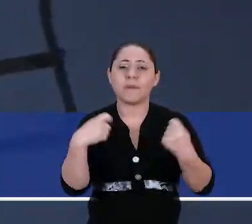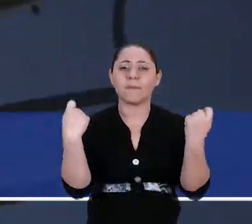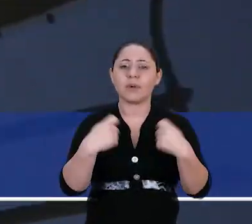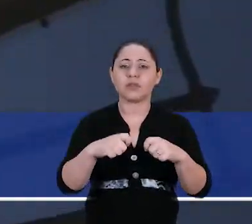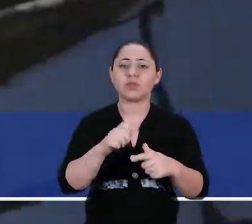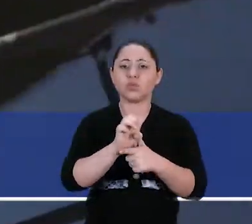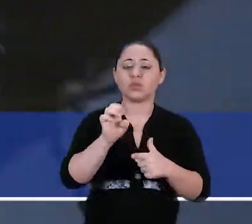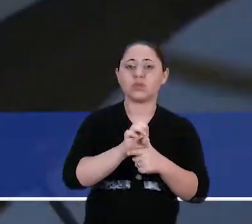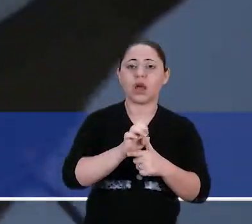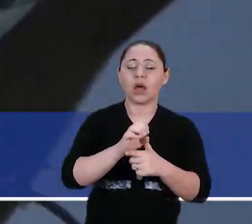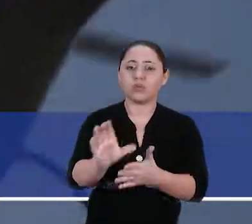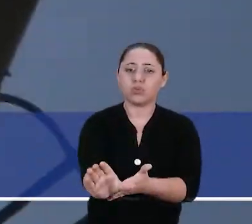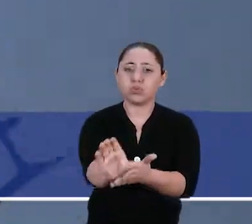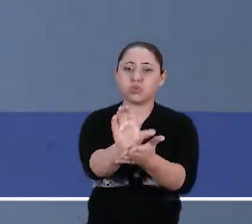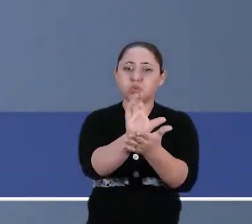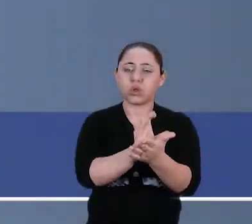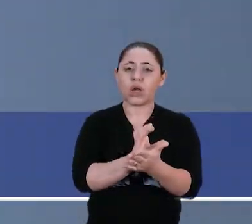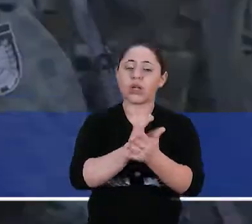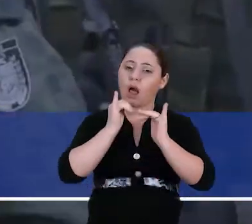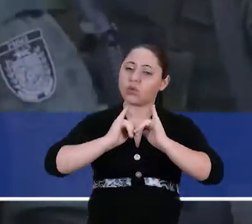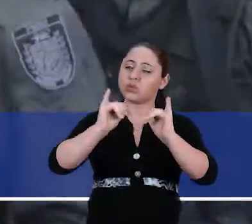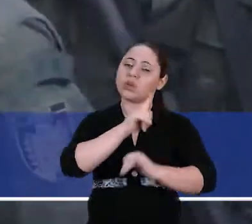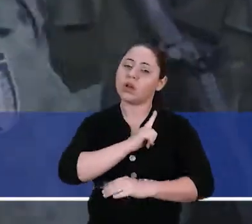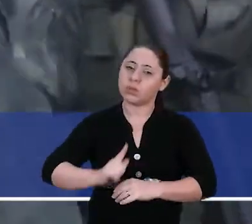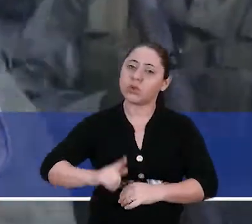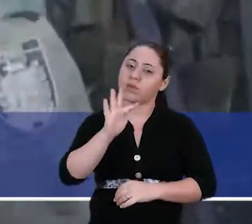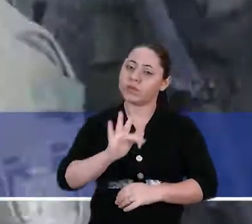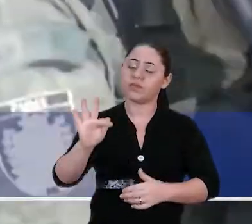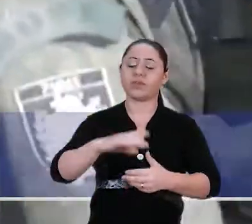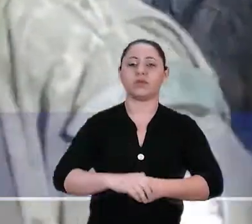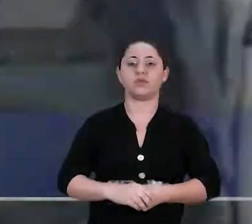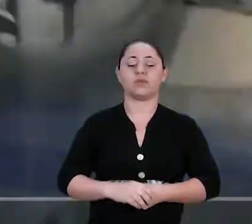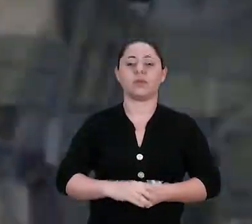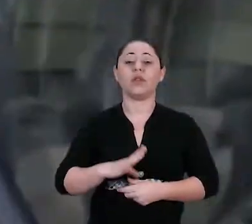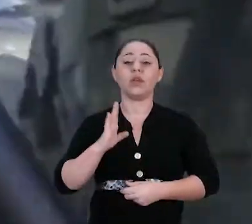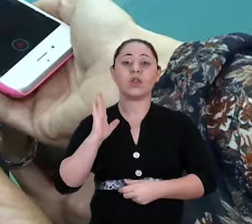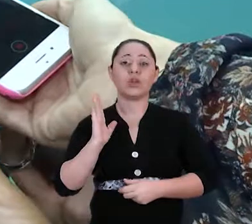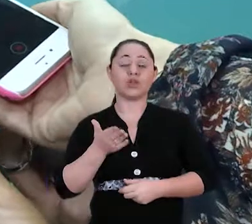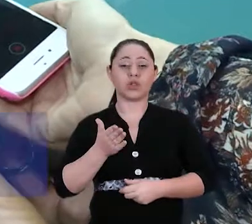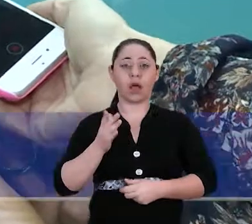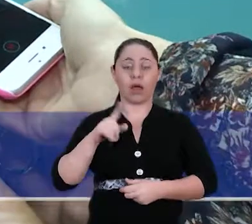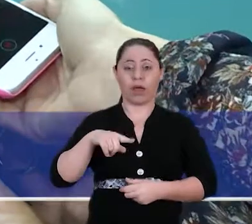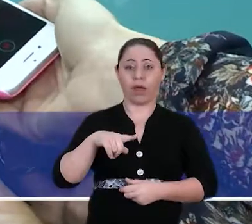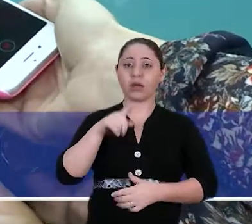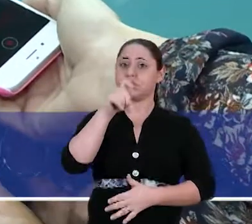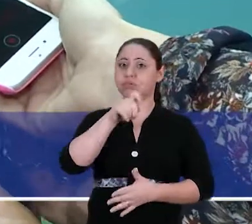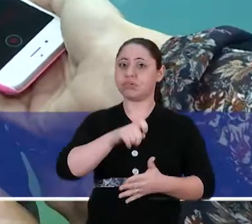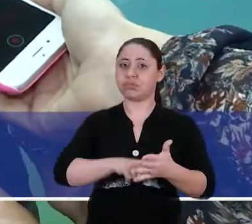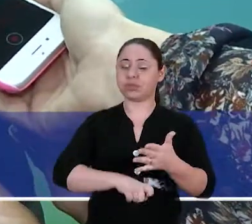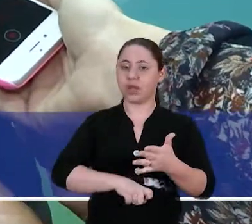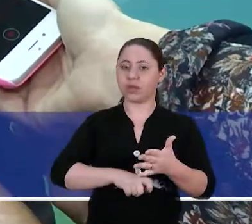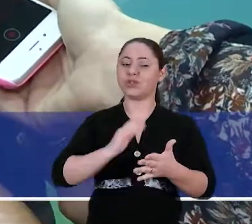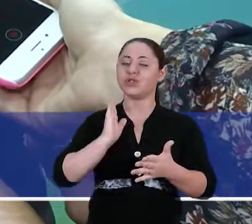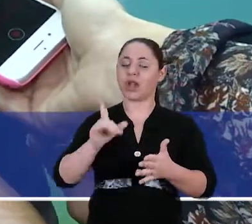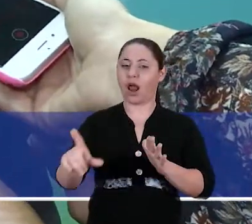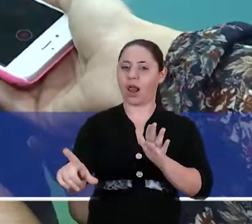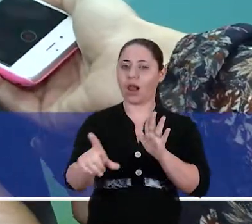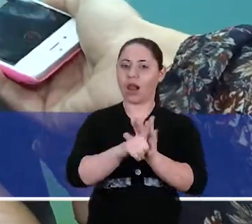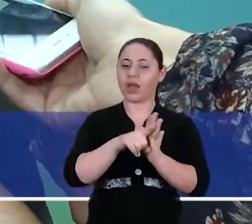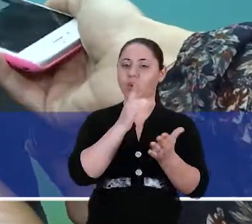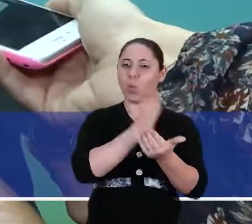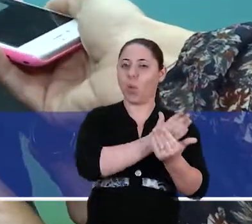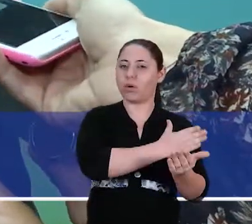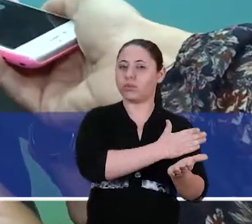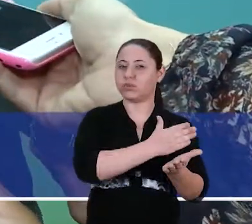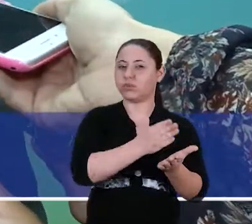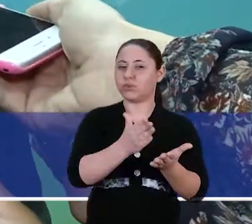adequações necessárias para que o Estado receba repasses já anunciados pelo governo federal. Uma vez já estabelecida a sanção,